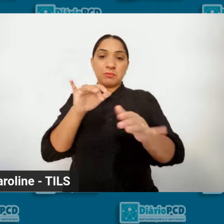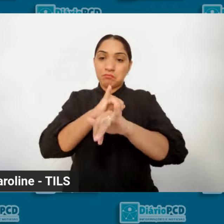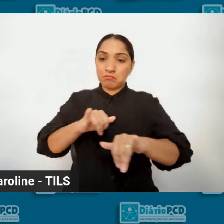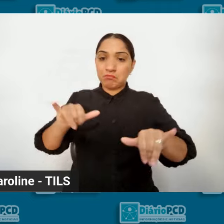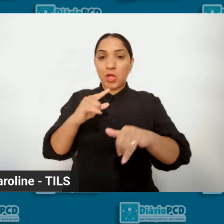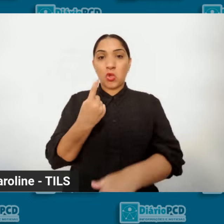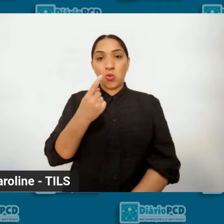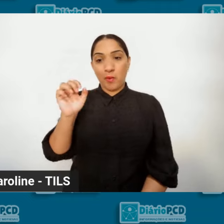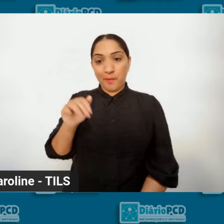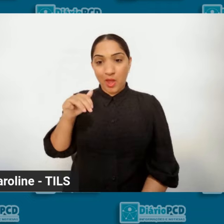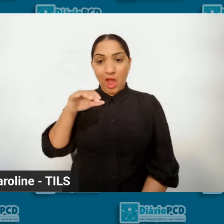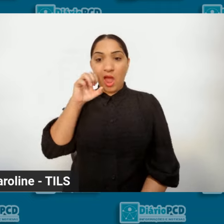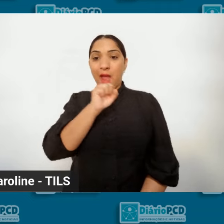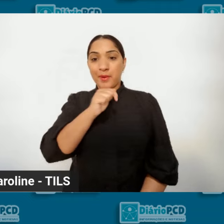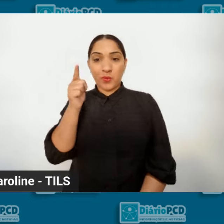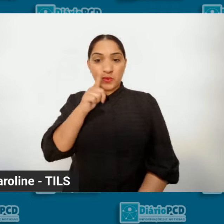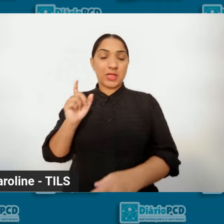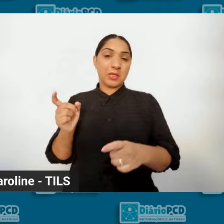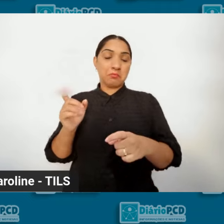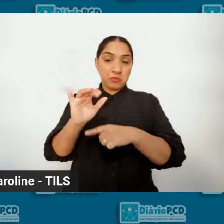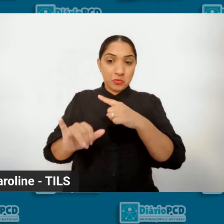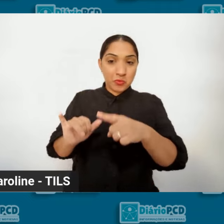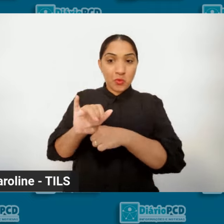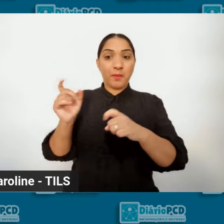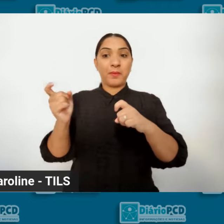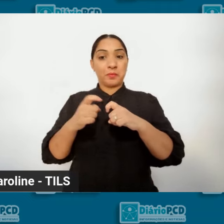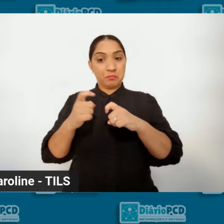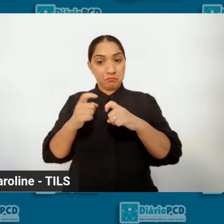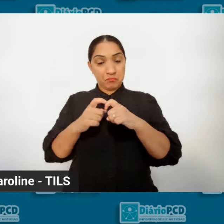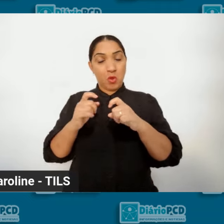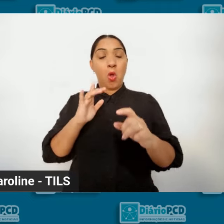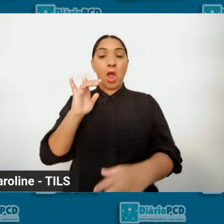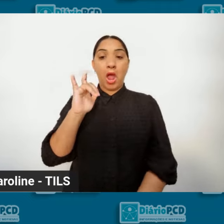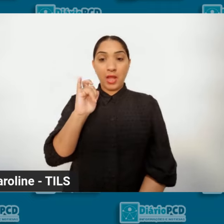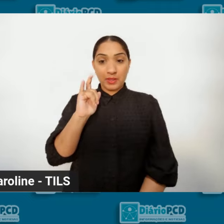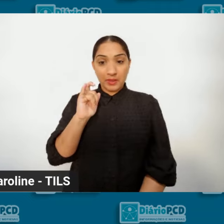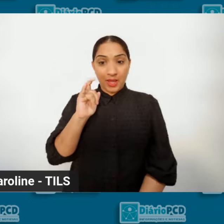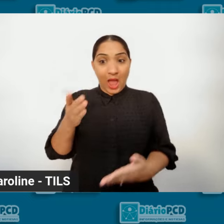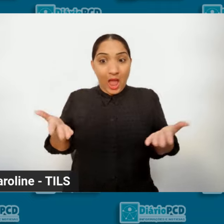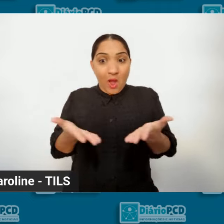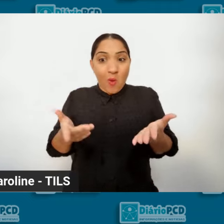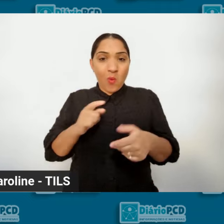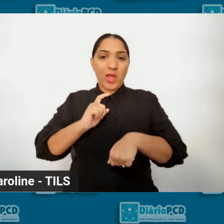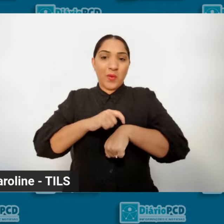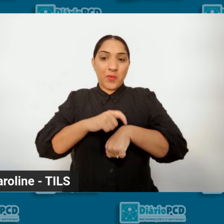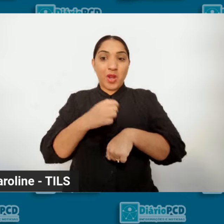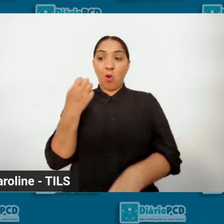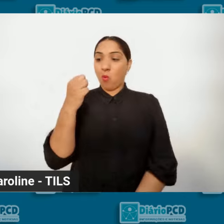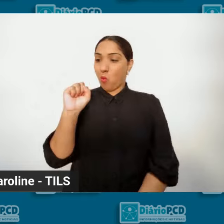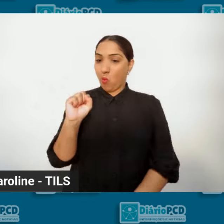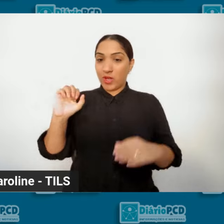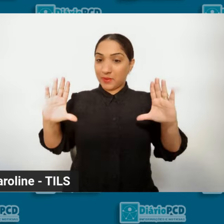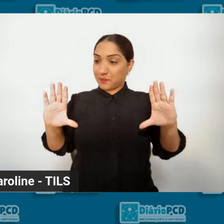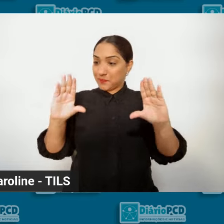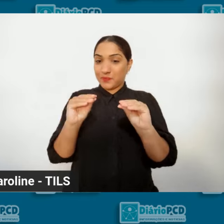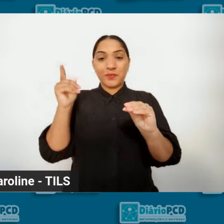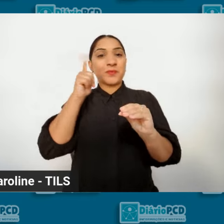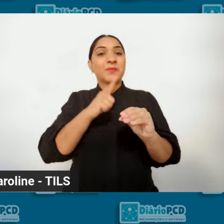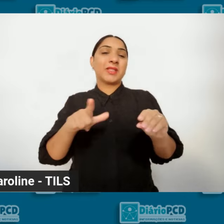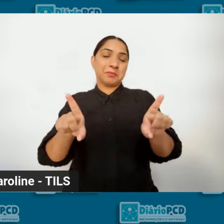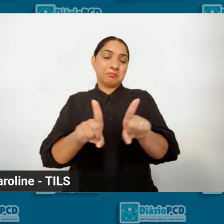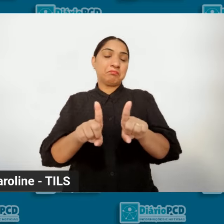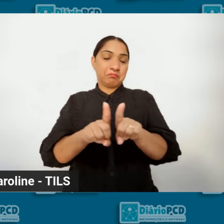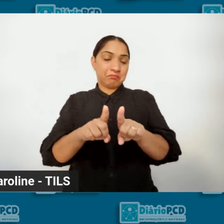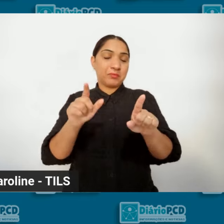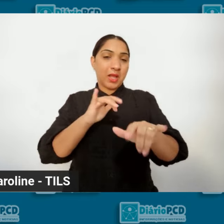minuto, no YouTube, TikTok e Instagram, e agora, pontualmente, 8 horas da noite, estamos aqui com a notícia com um pouco